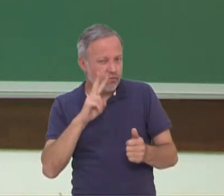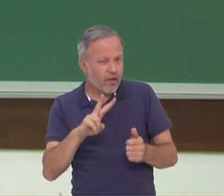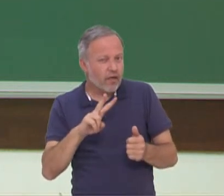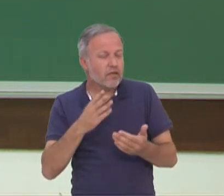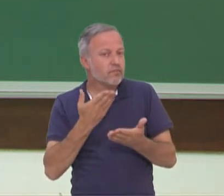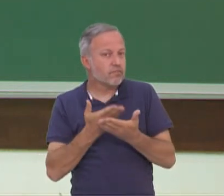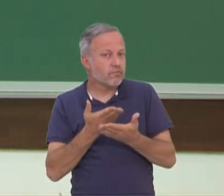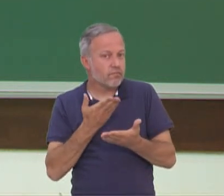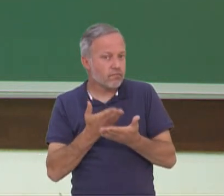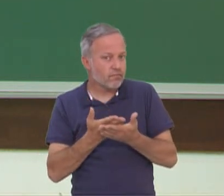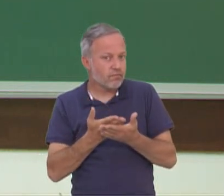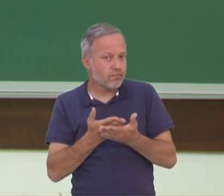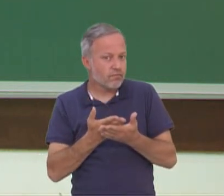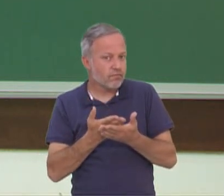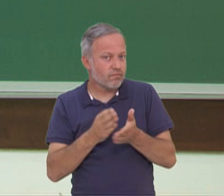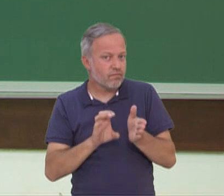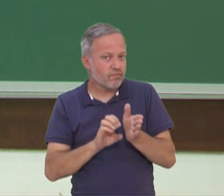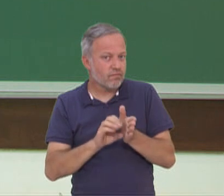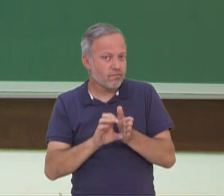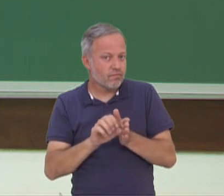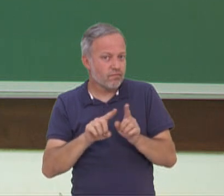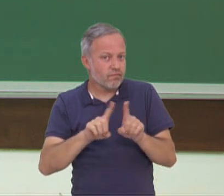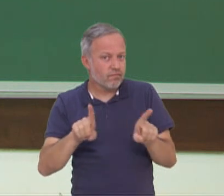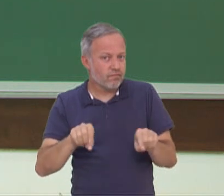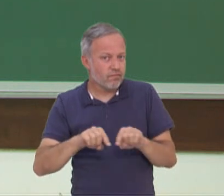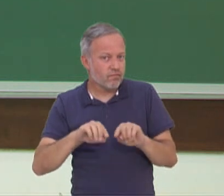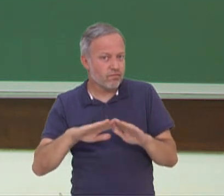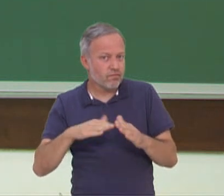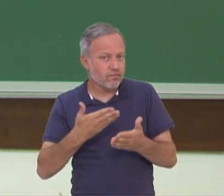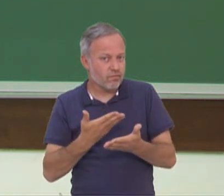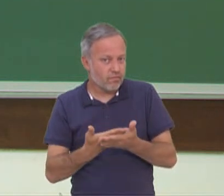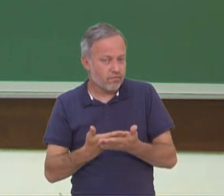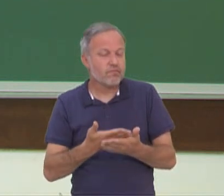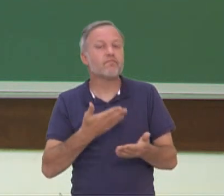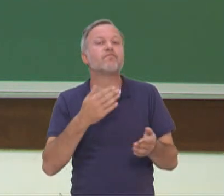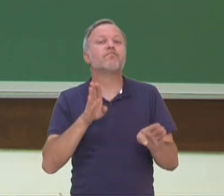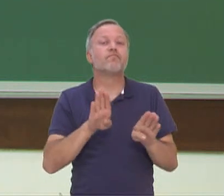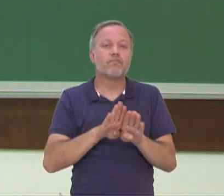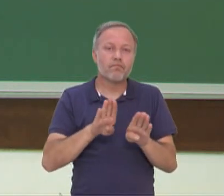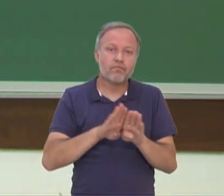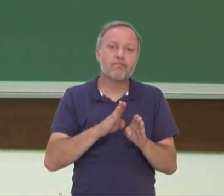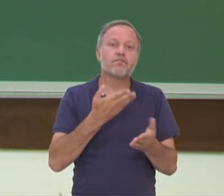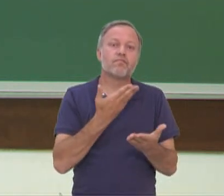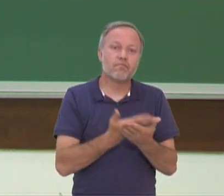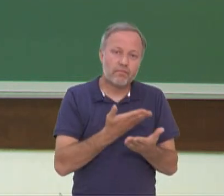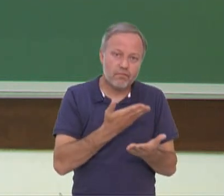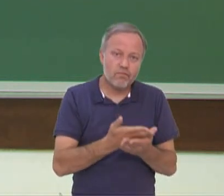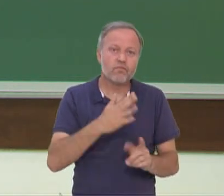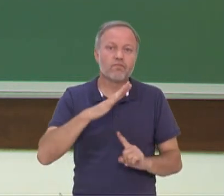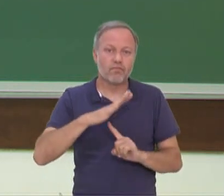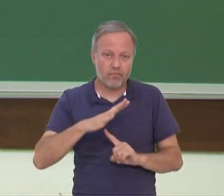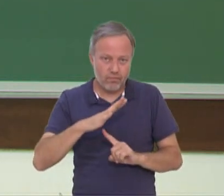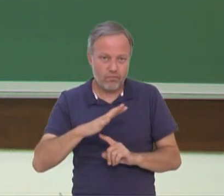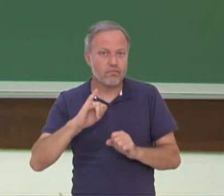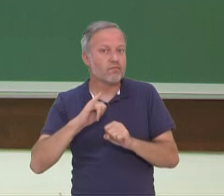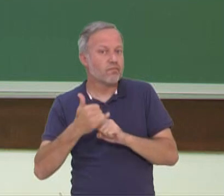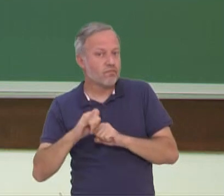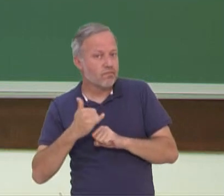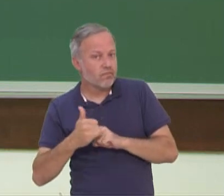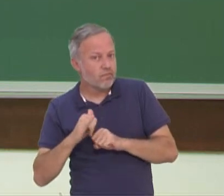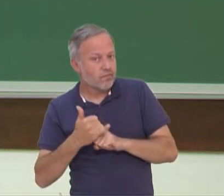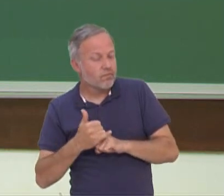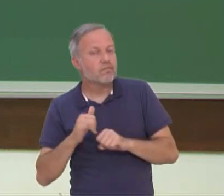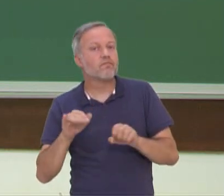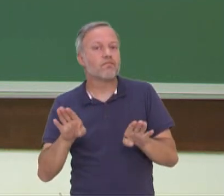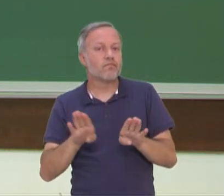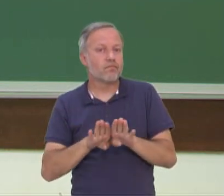aulas pelo Google Sala de Aula, pelo aplicativo Aulas Paraná, pelo canal do YouTube da Secretaria de Educação.